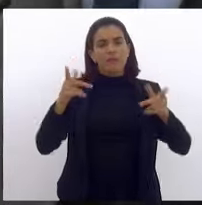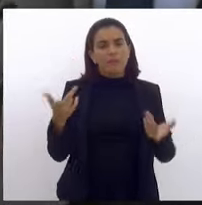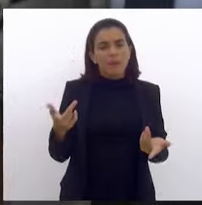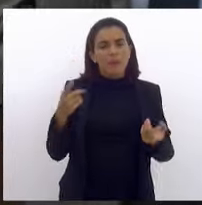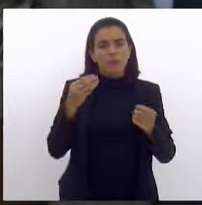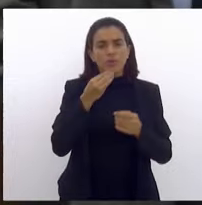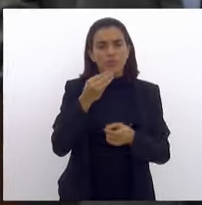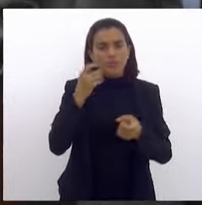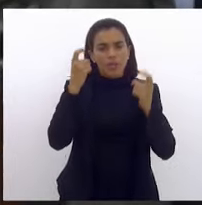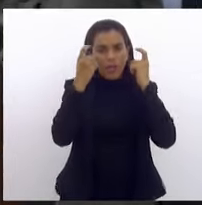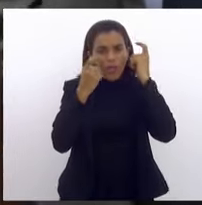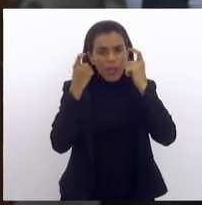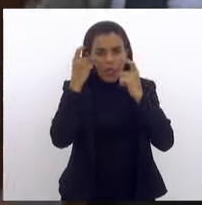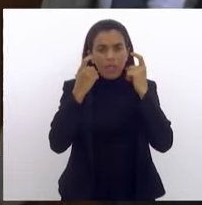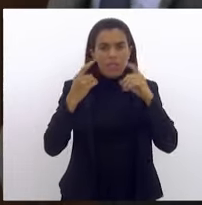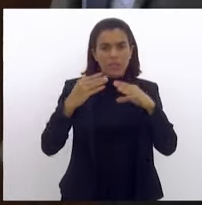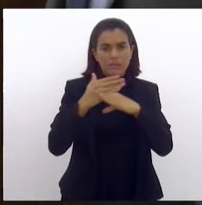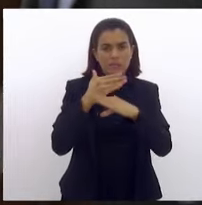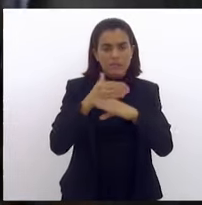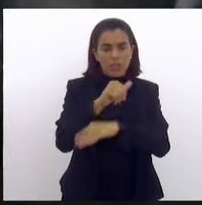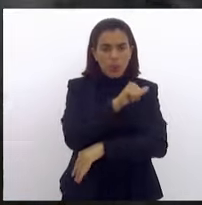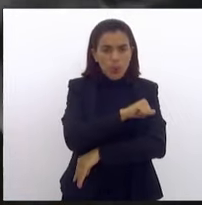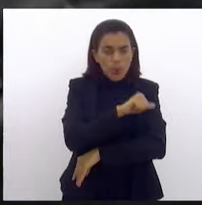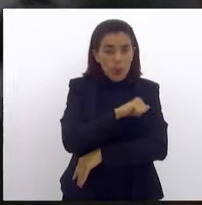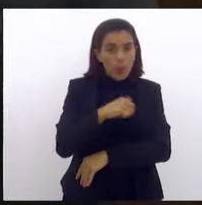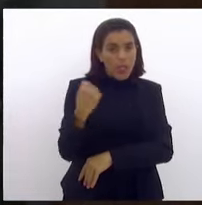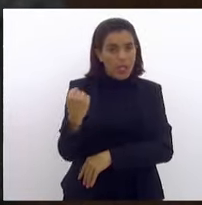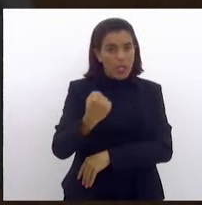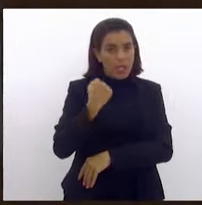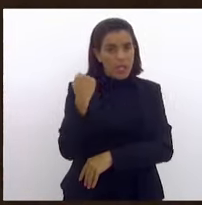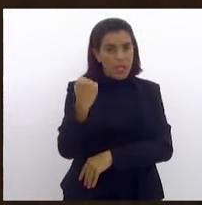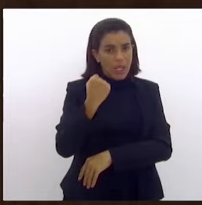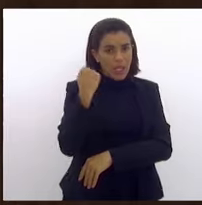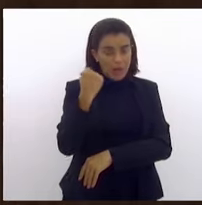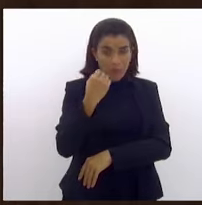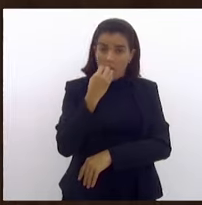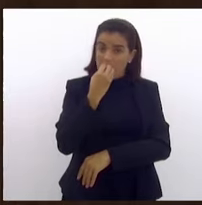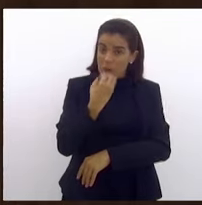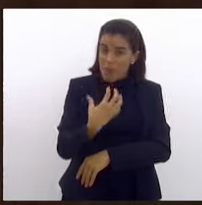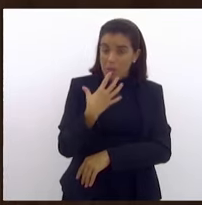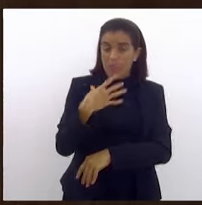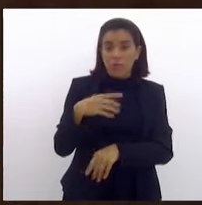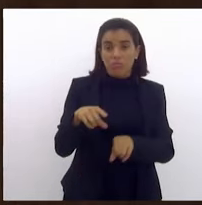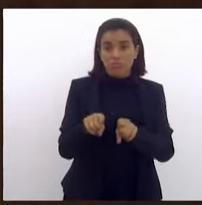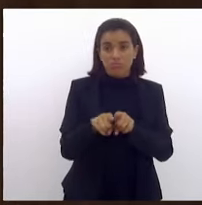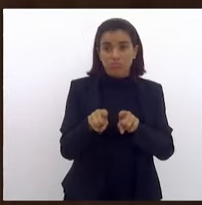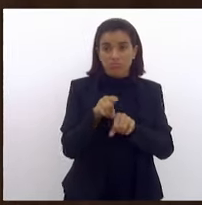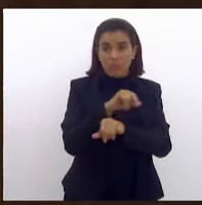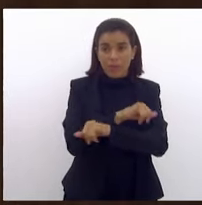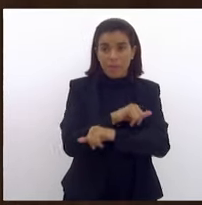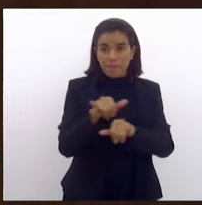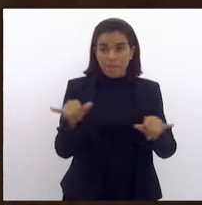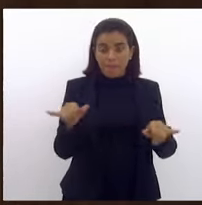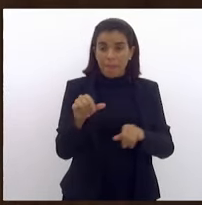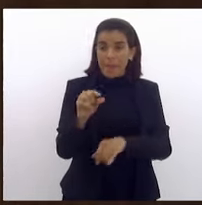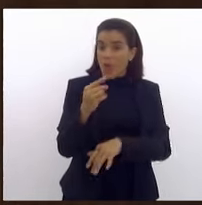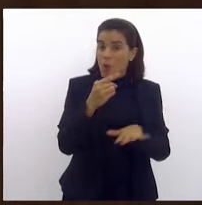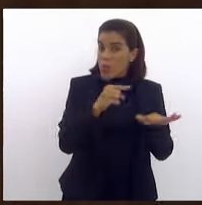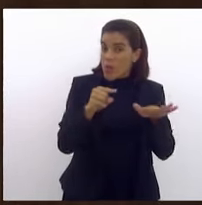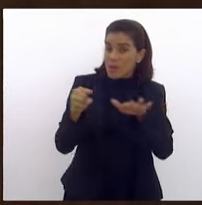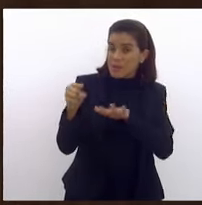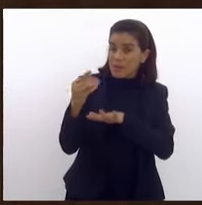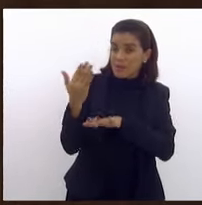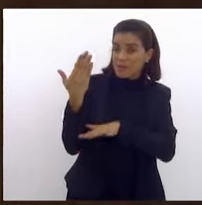com o que está acontecendo na cidade do Rio de Janeiro, que é muito grave, é bom que se diga que há menos de uma